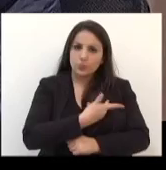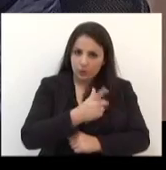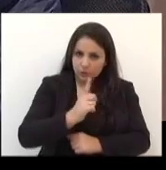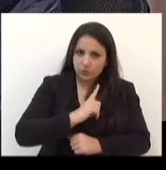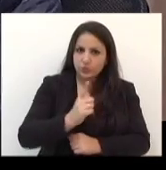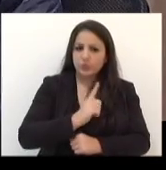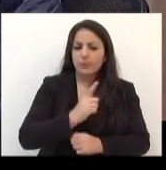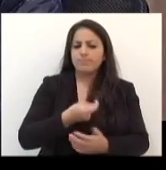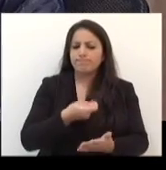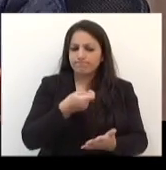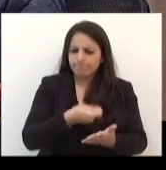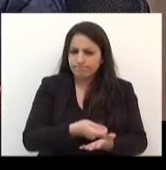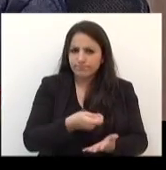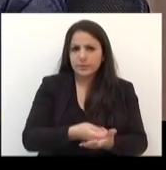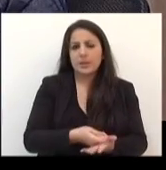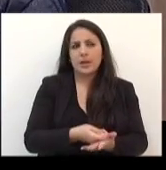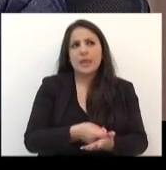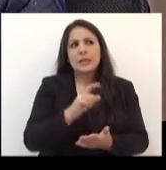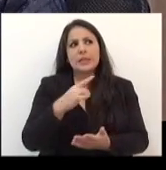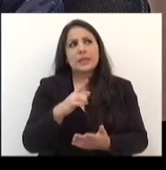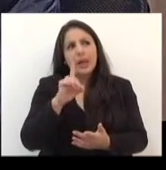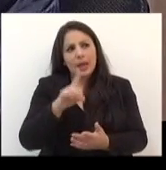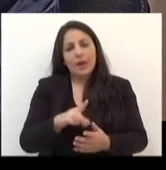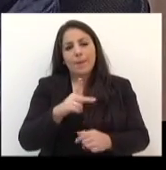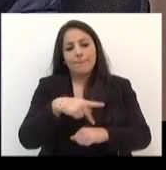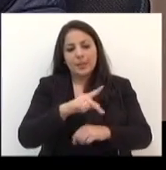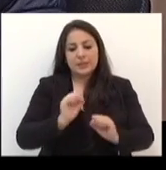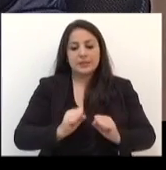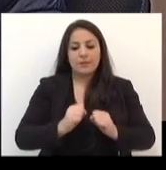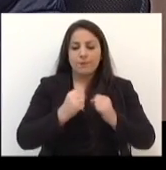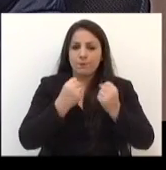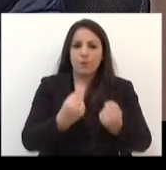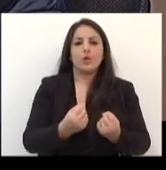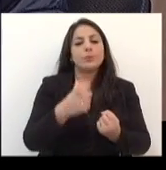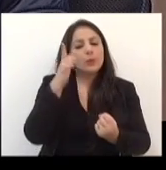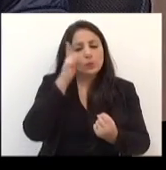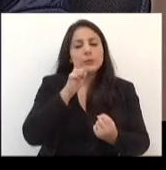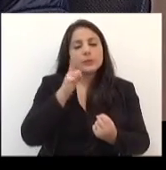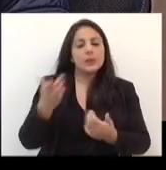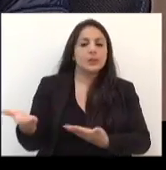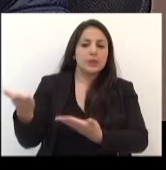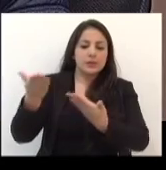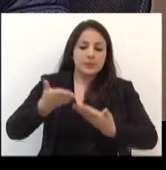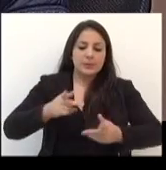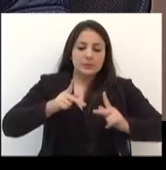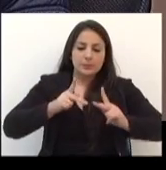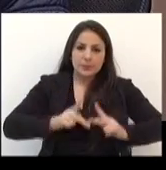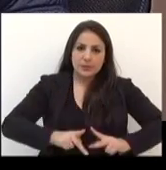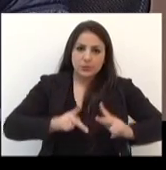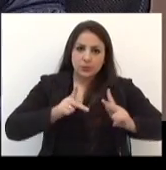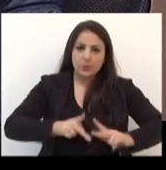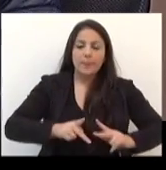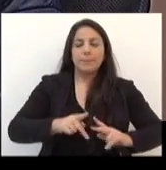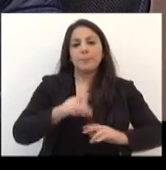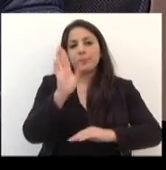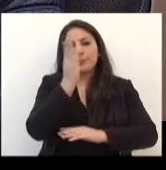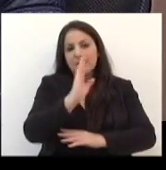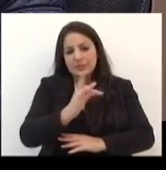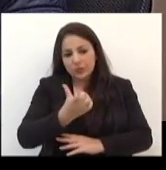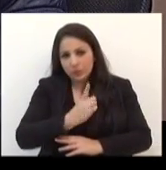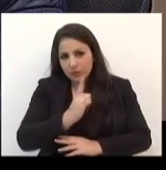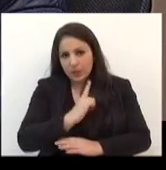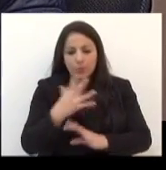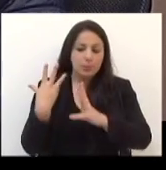estivemos firmes no sentido de um país fortalecido para poder receber. O Brasil tem um histórico